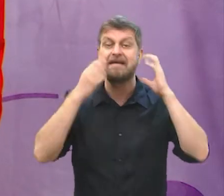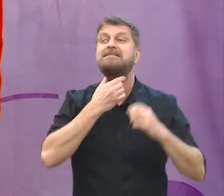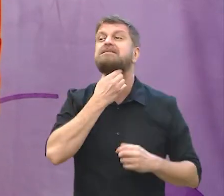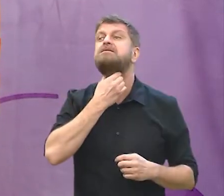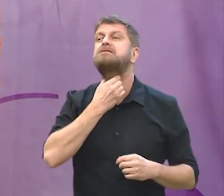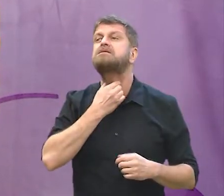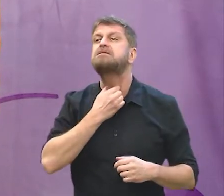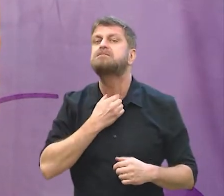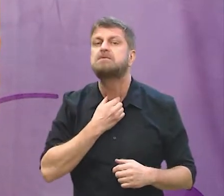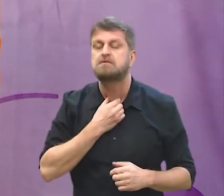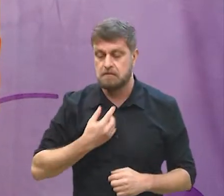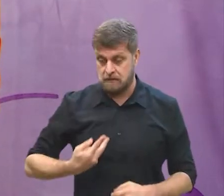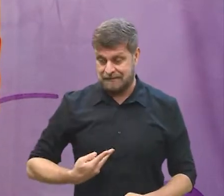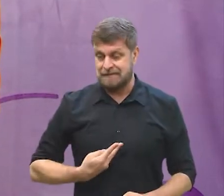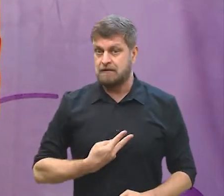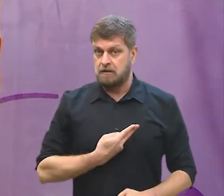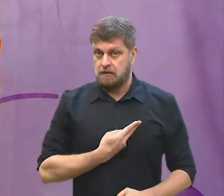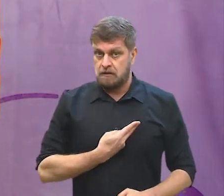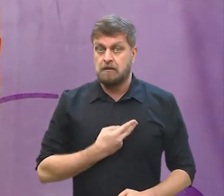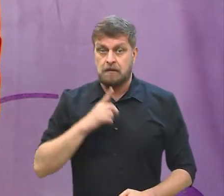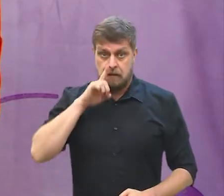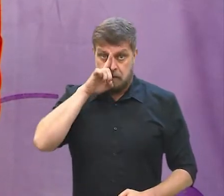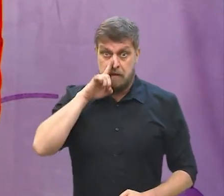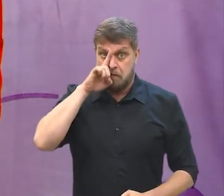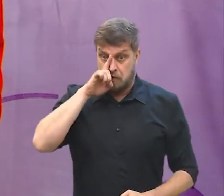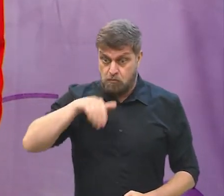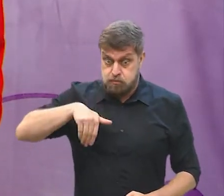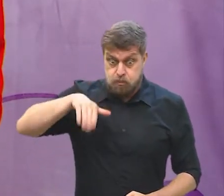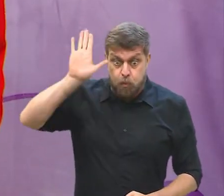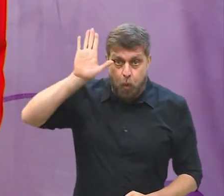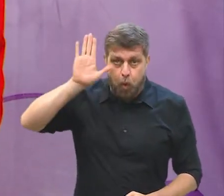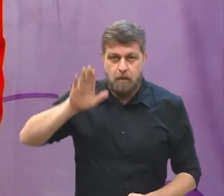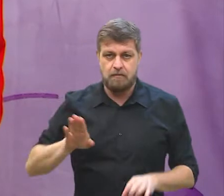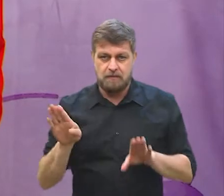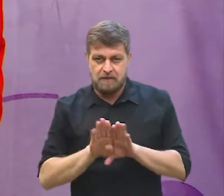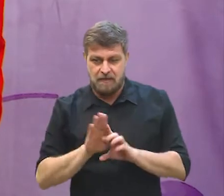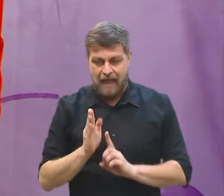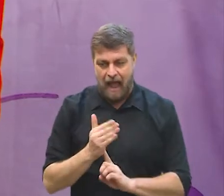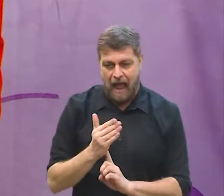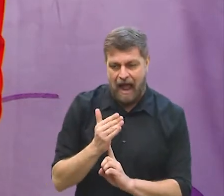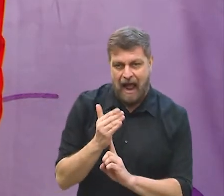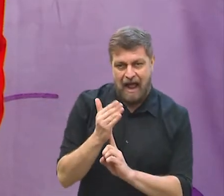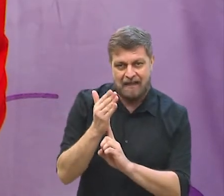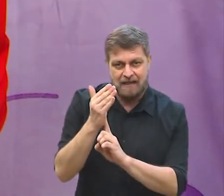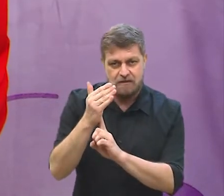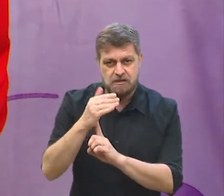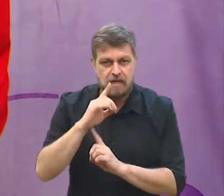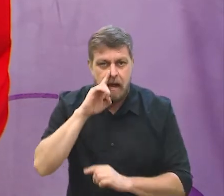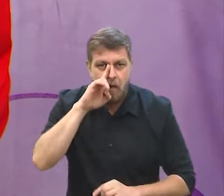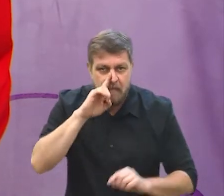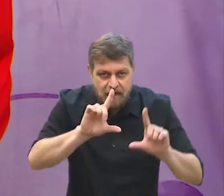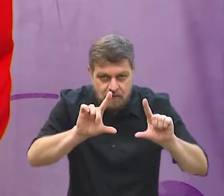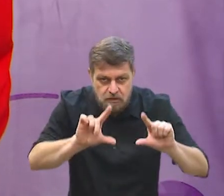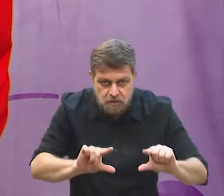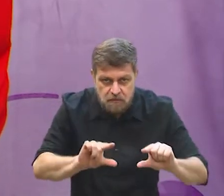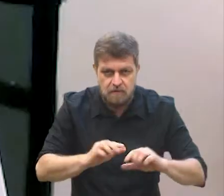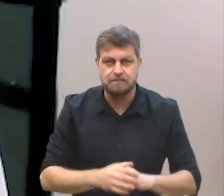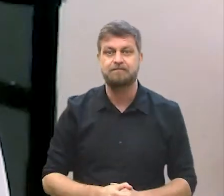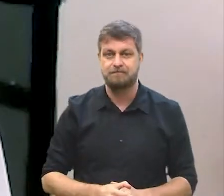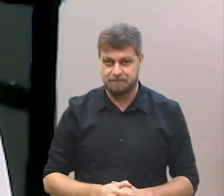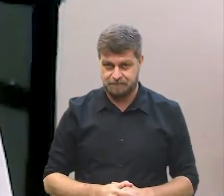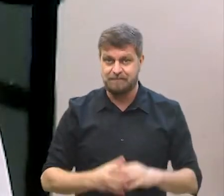são cirurgias com maior índice de risco, né? Então, a tecnologia vem aí para diminuir esses riscos.